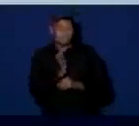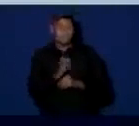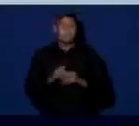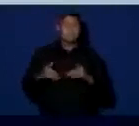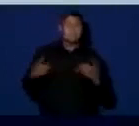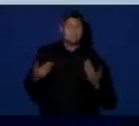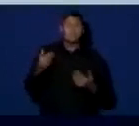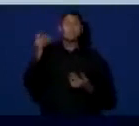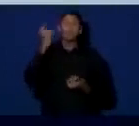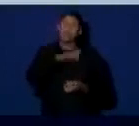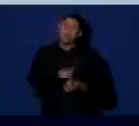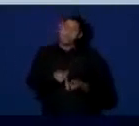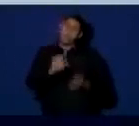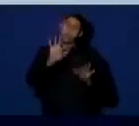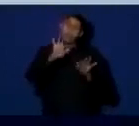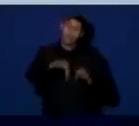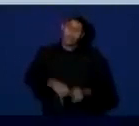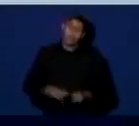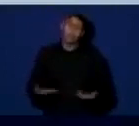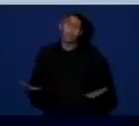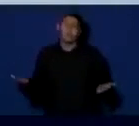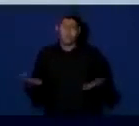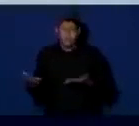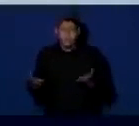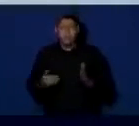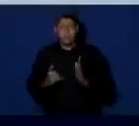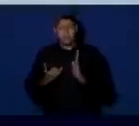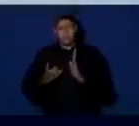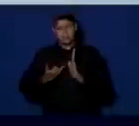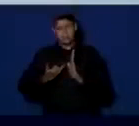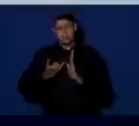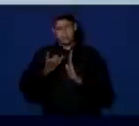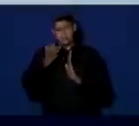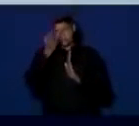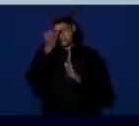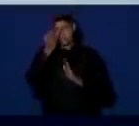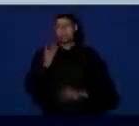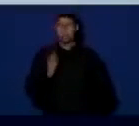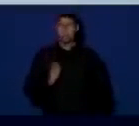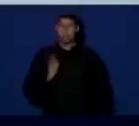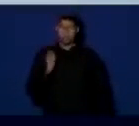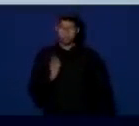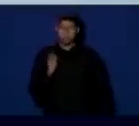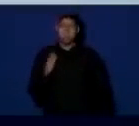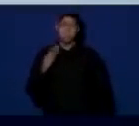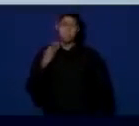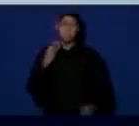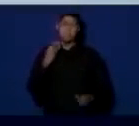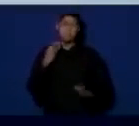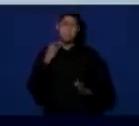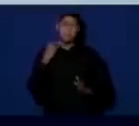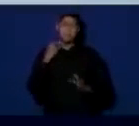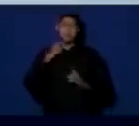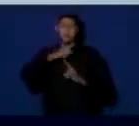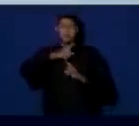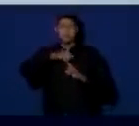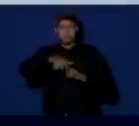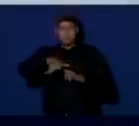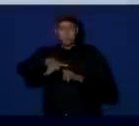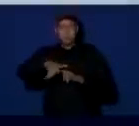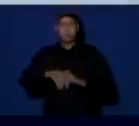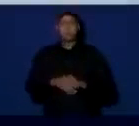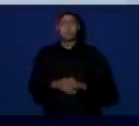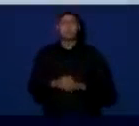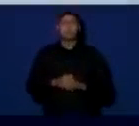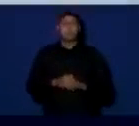E conseguiram. No final, agora, a inflação ela apareceu. O Banco Central, como ficou muito atrás da curva